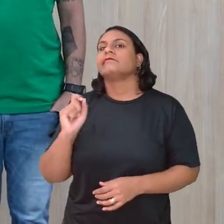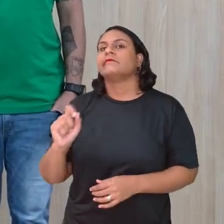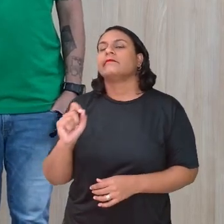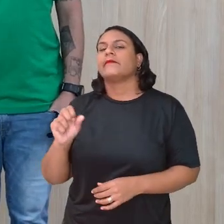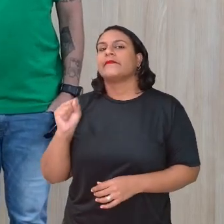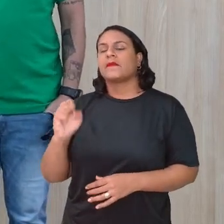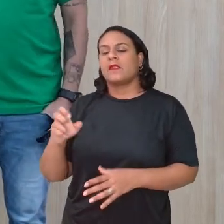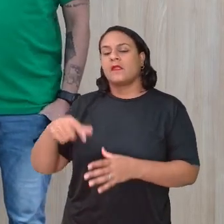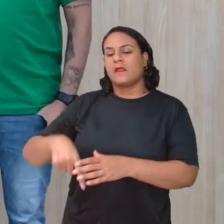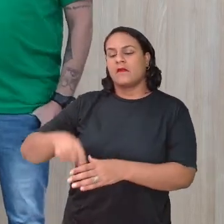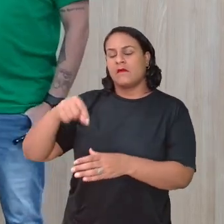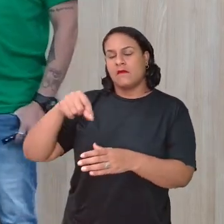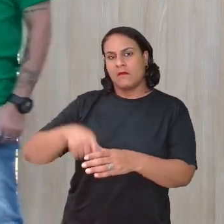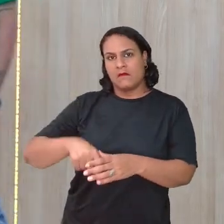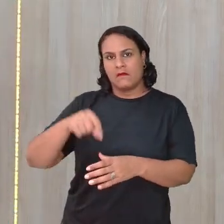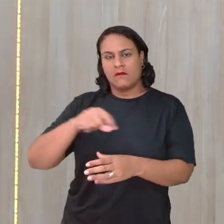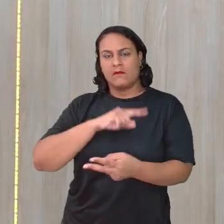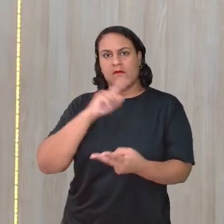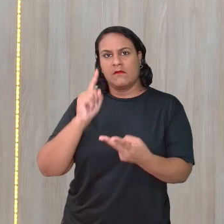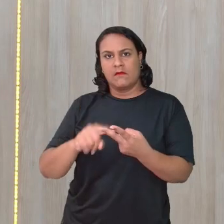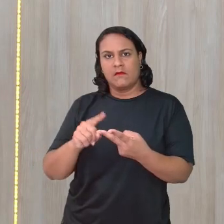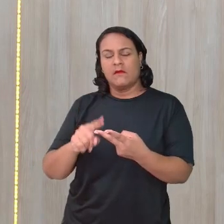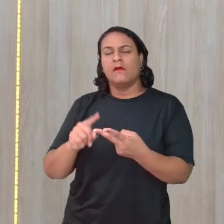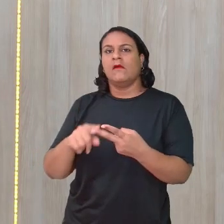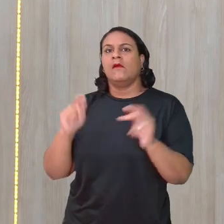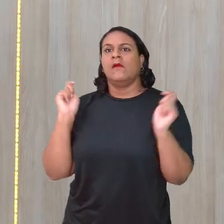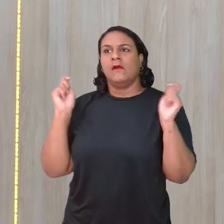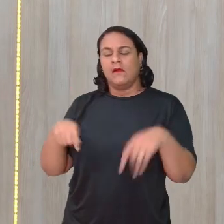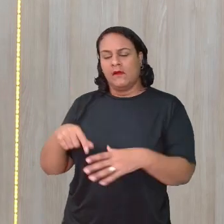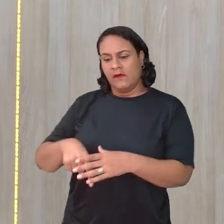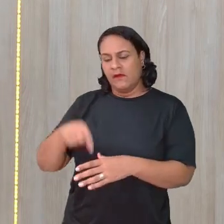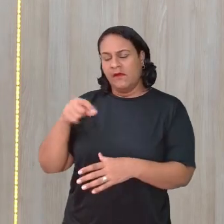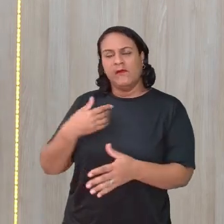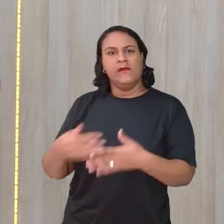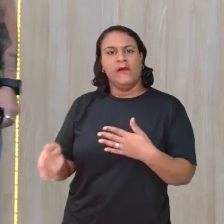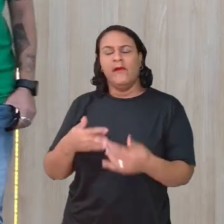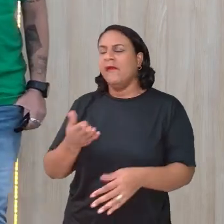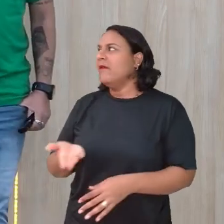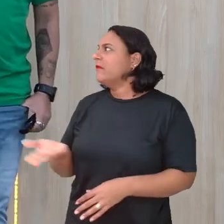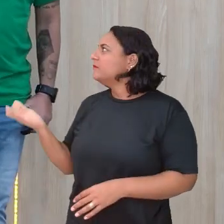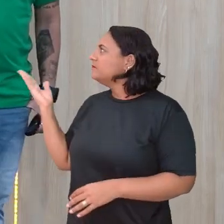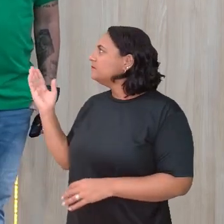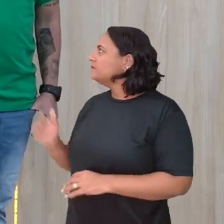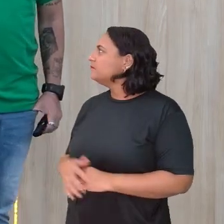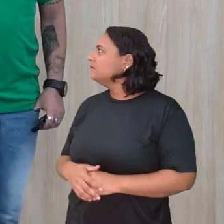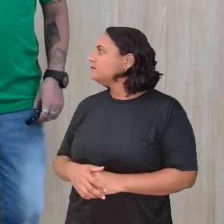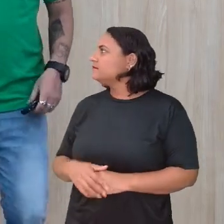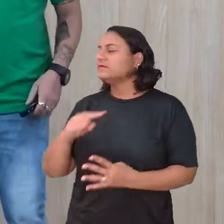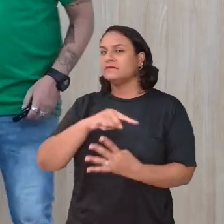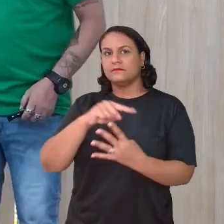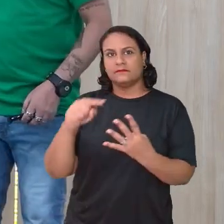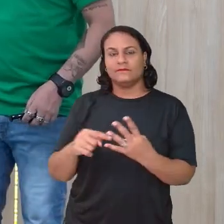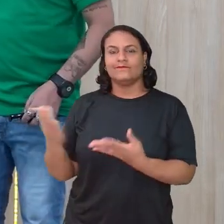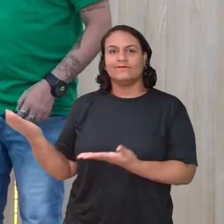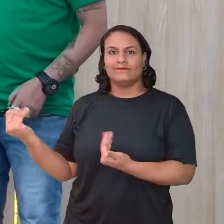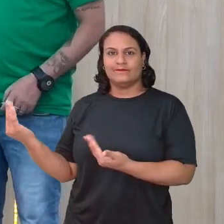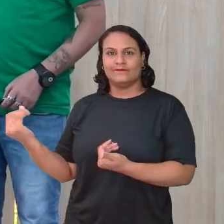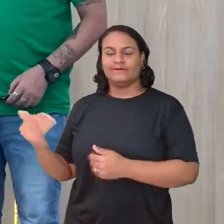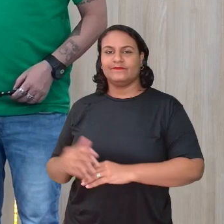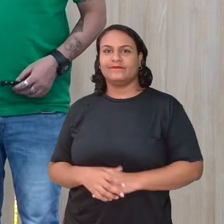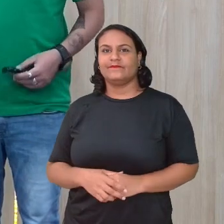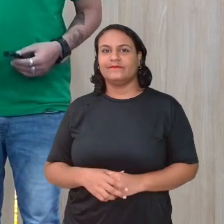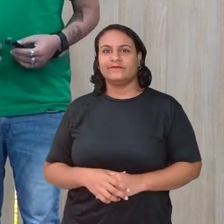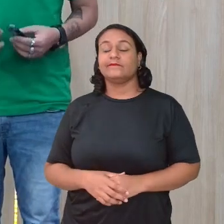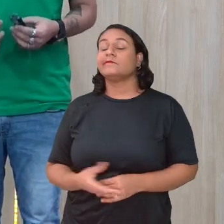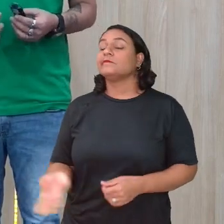for sortear, os casos possíveis é que eu possa sortear qualquer um desses quatro jovens aí, tá certo?